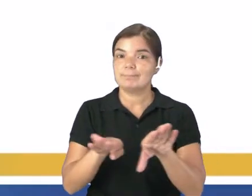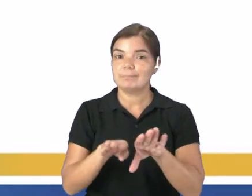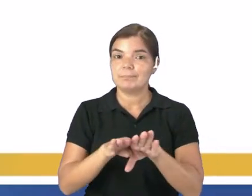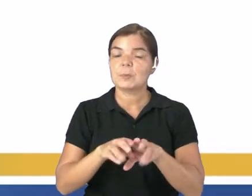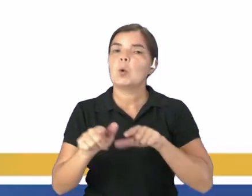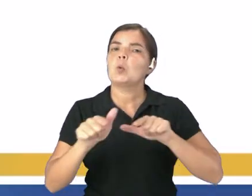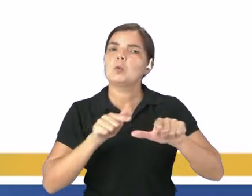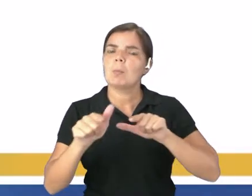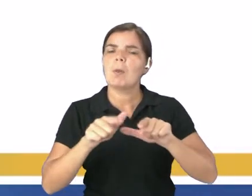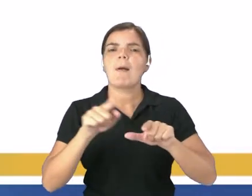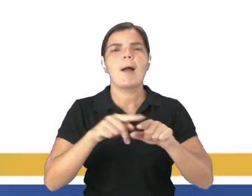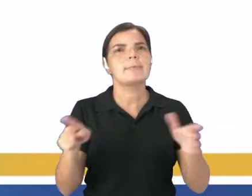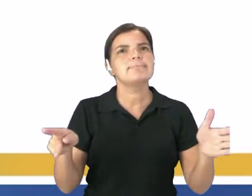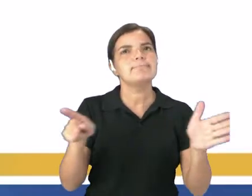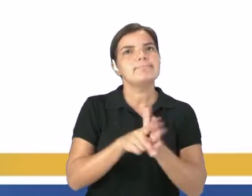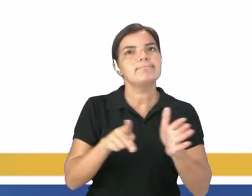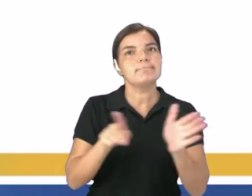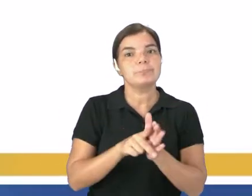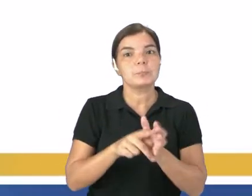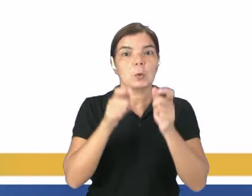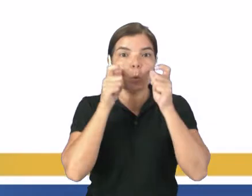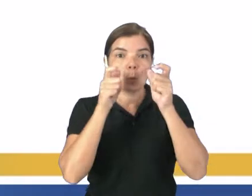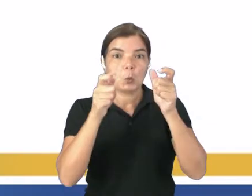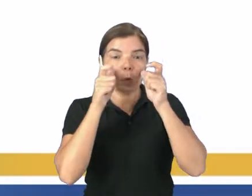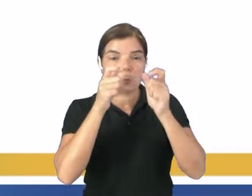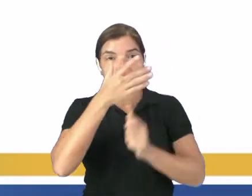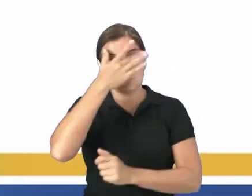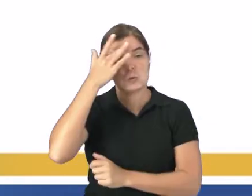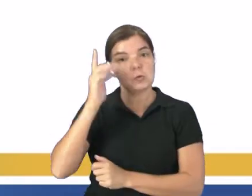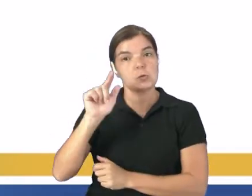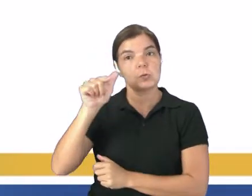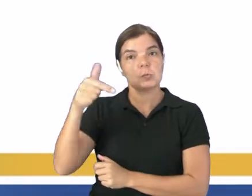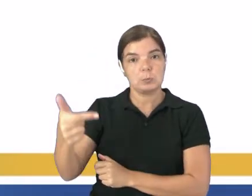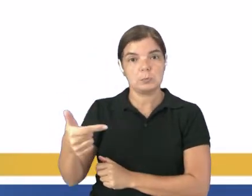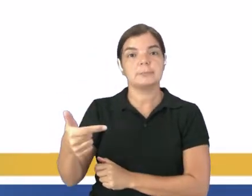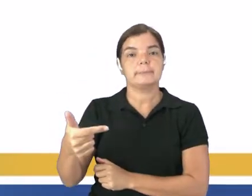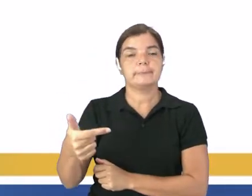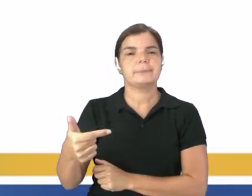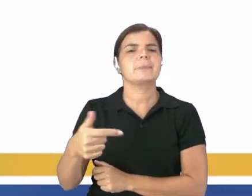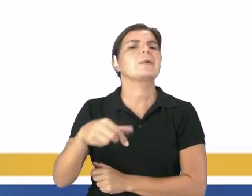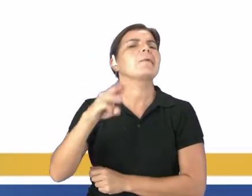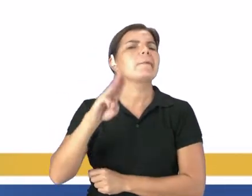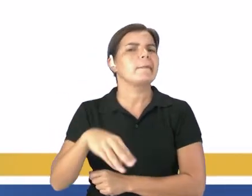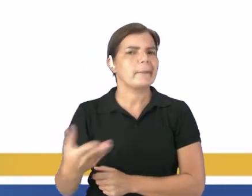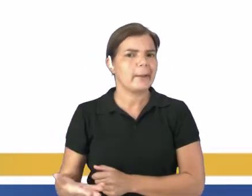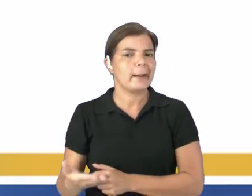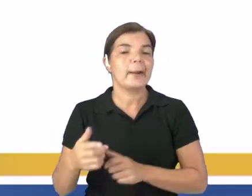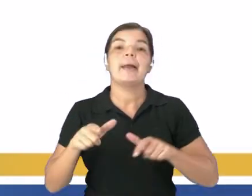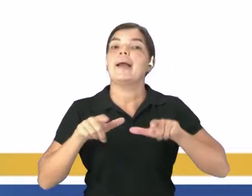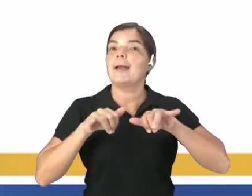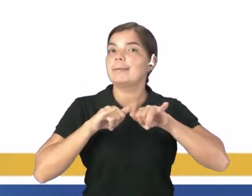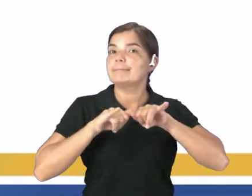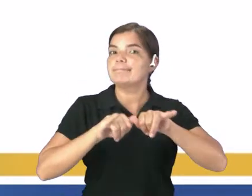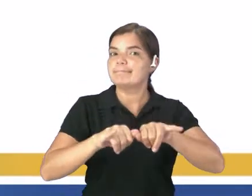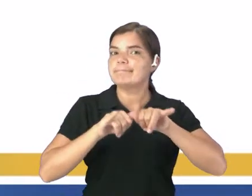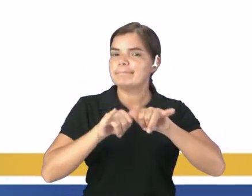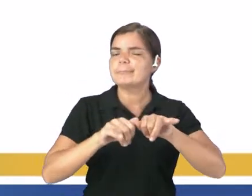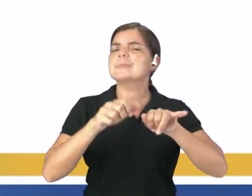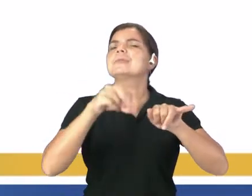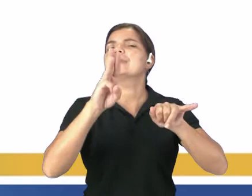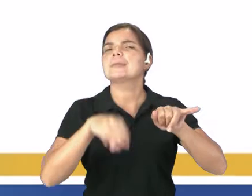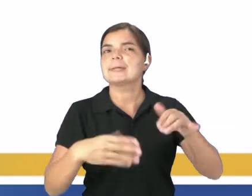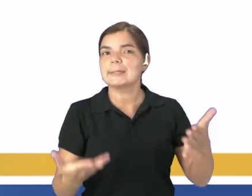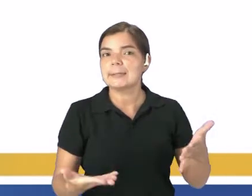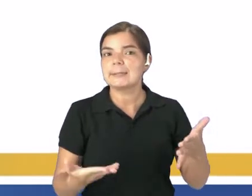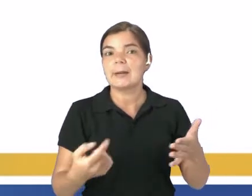é especificamente para atender o interesse de terceiros. Quem são esses terceiros, professora? É o mercado. Quem é esse mercado?